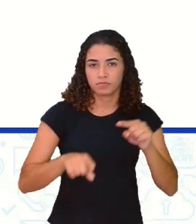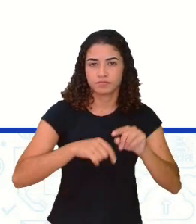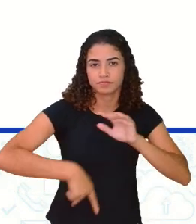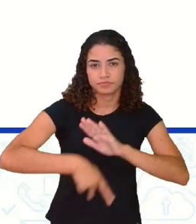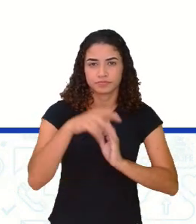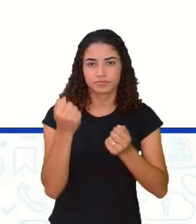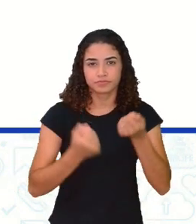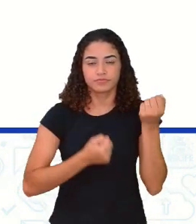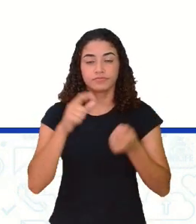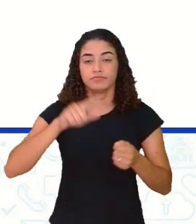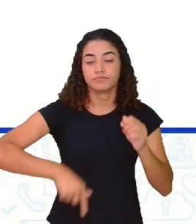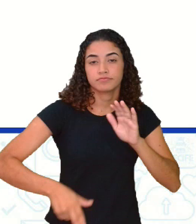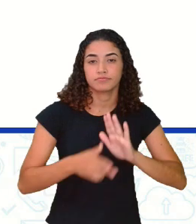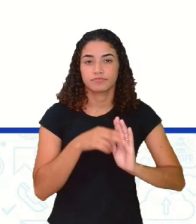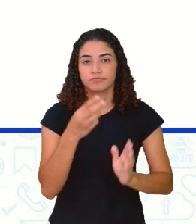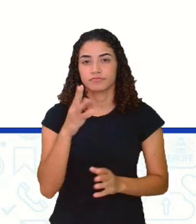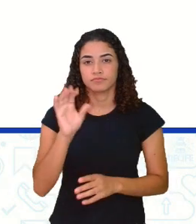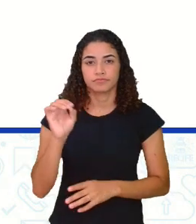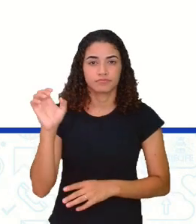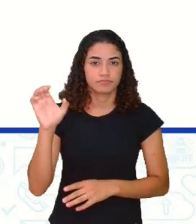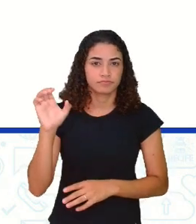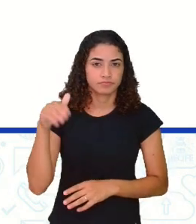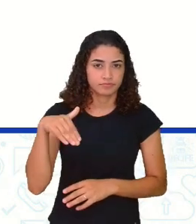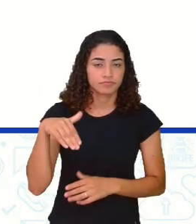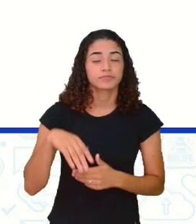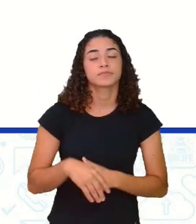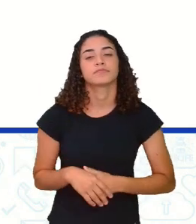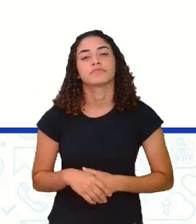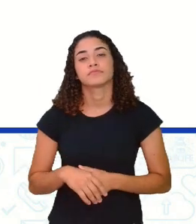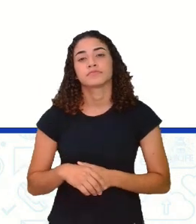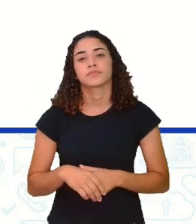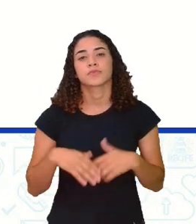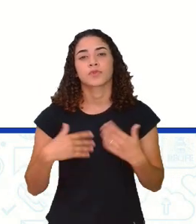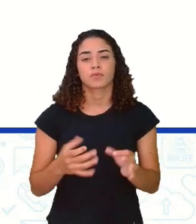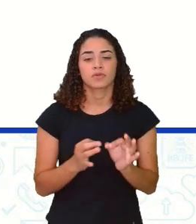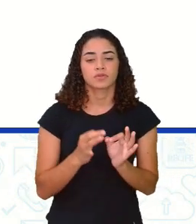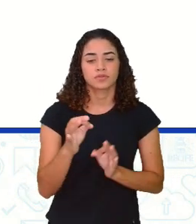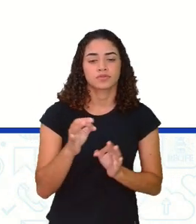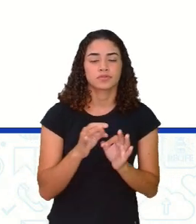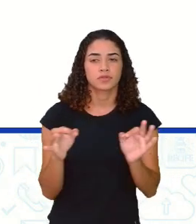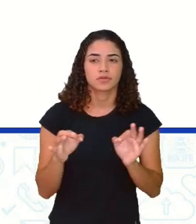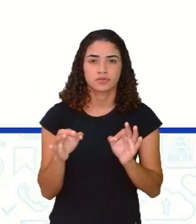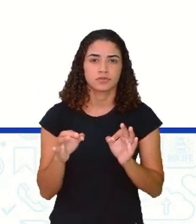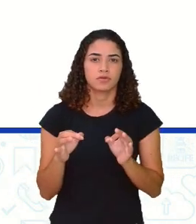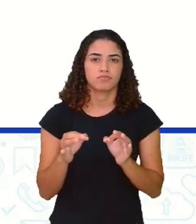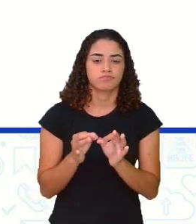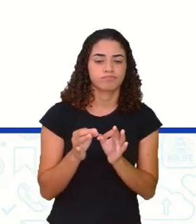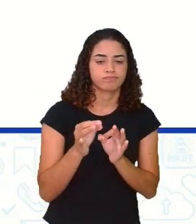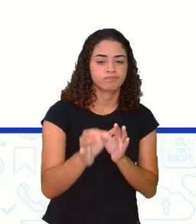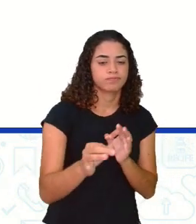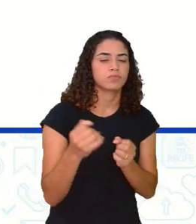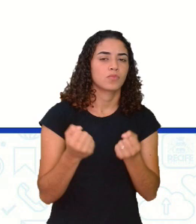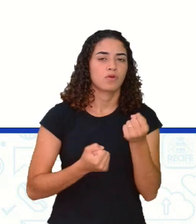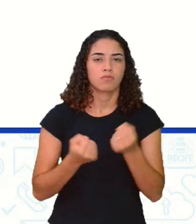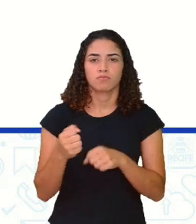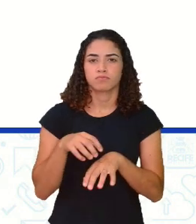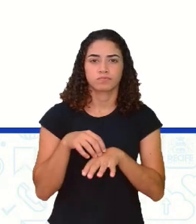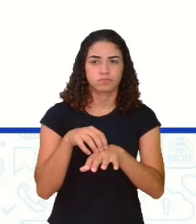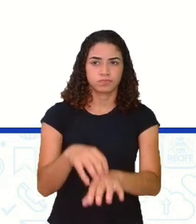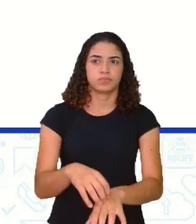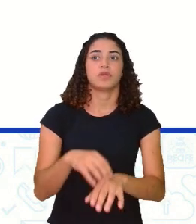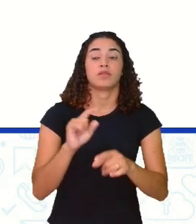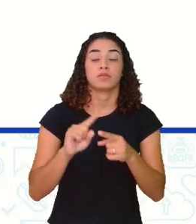é igual a 30 centímetros. Que distância percorreu o automóvel depois que cada